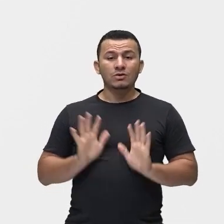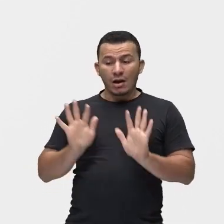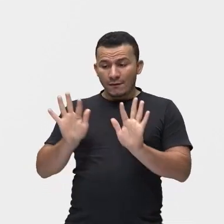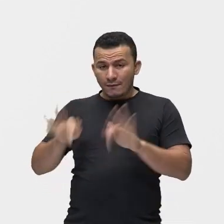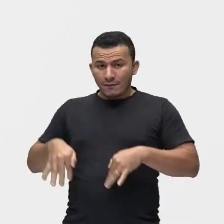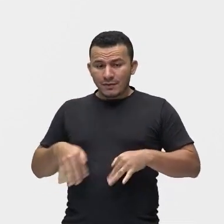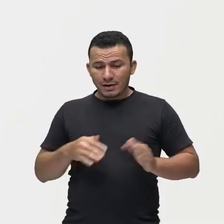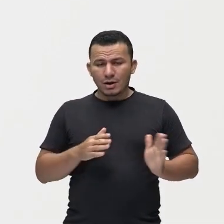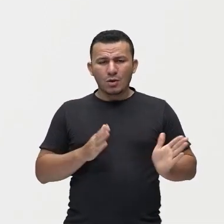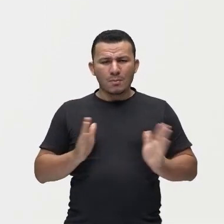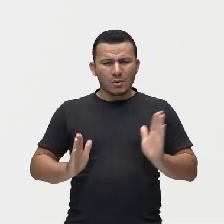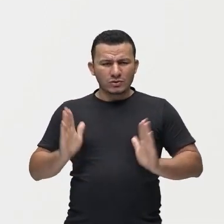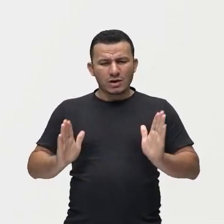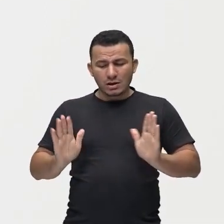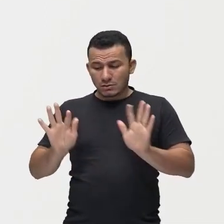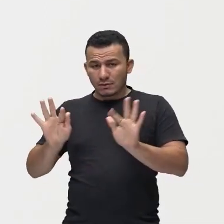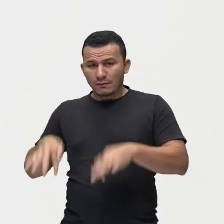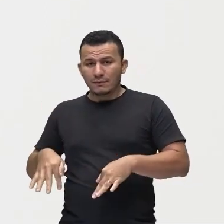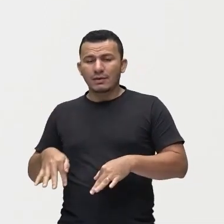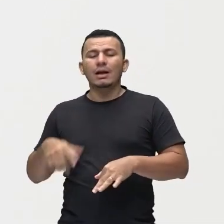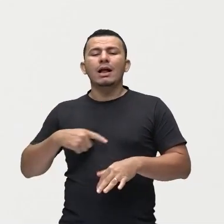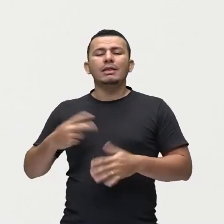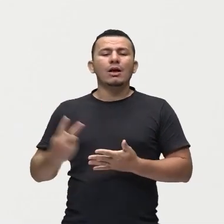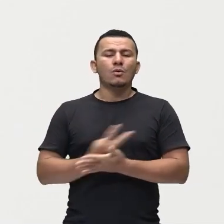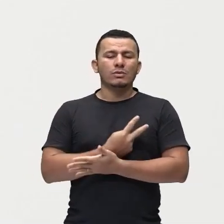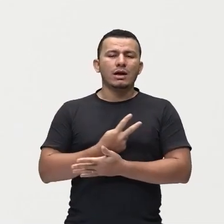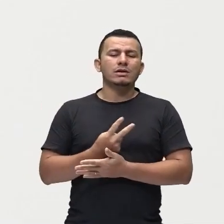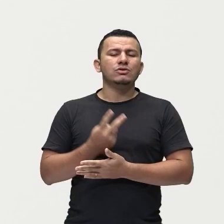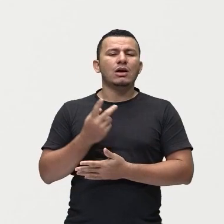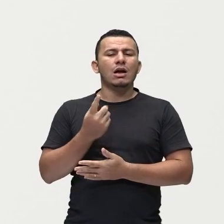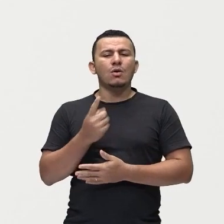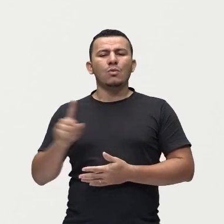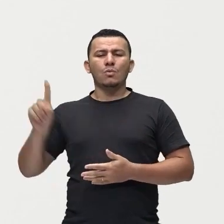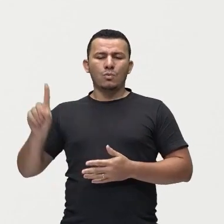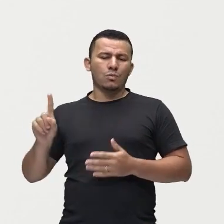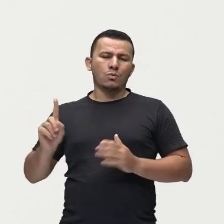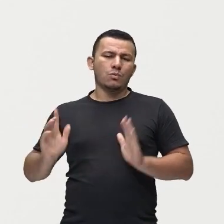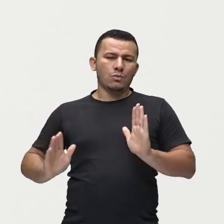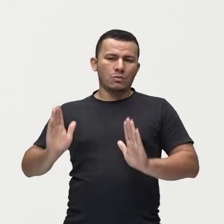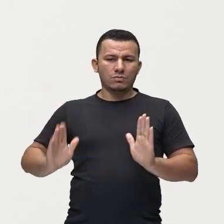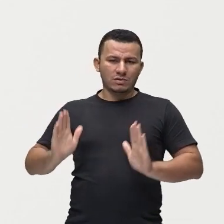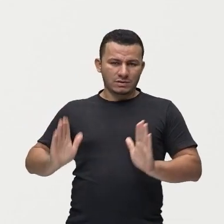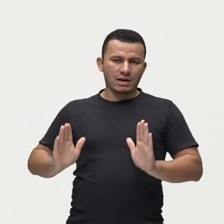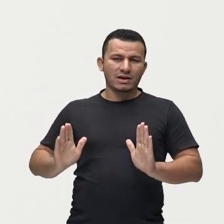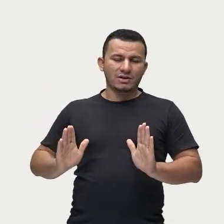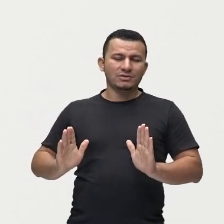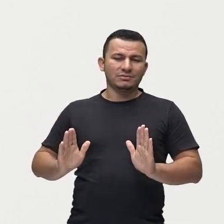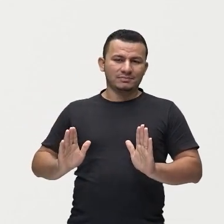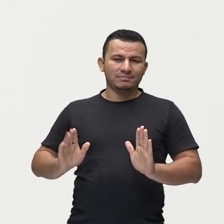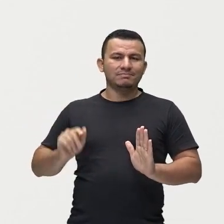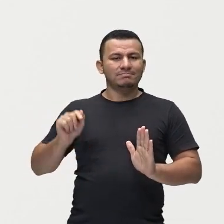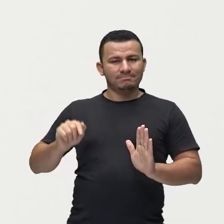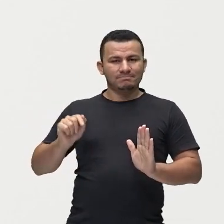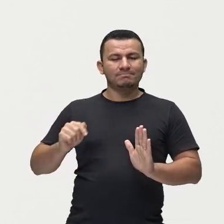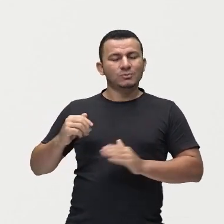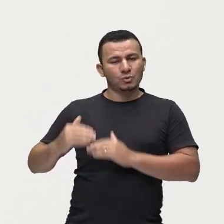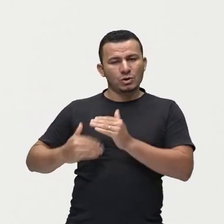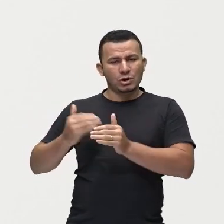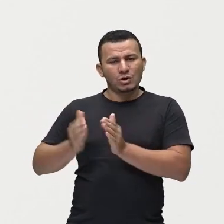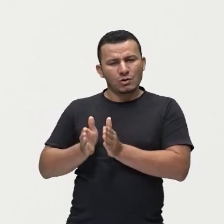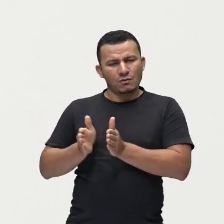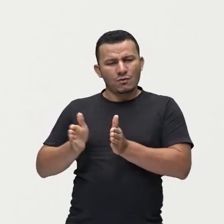organogênese, acontece a última etapa, então, que nós estamos falando aí de